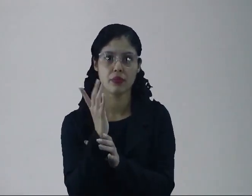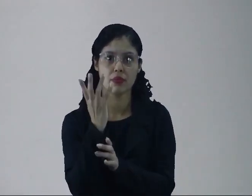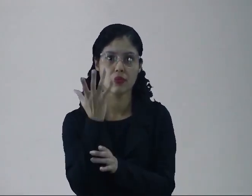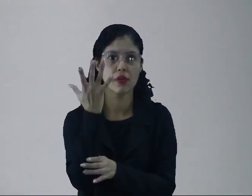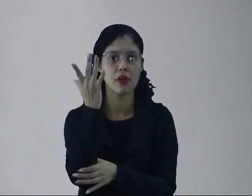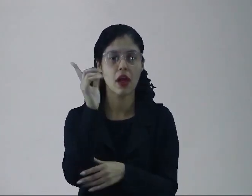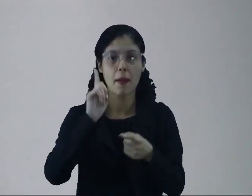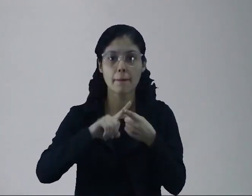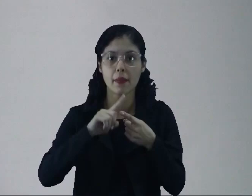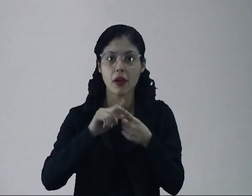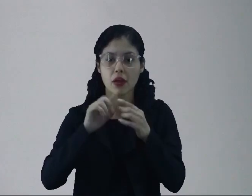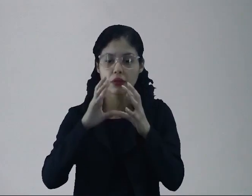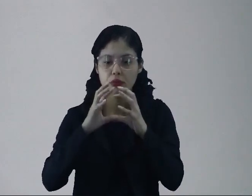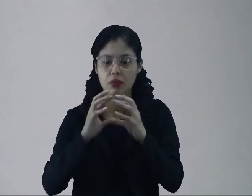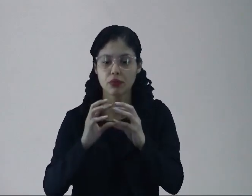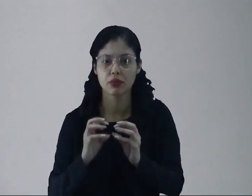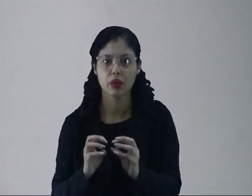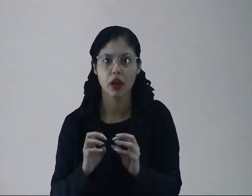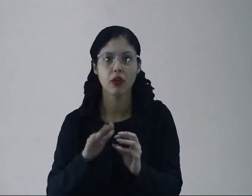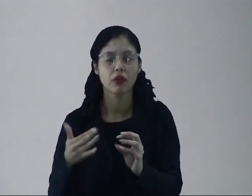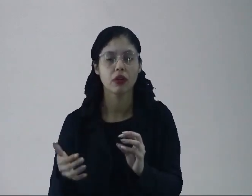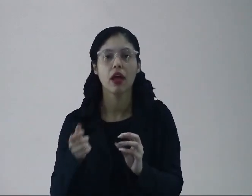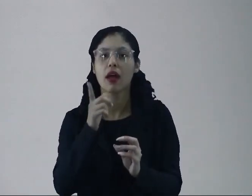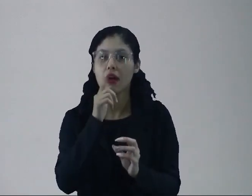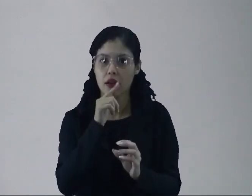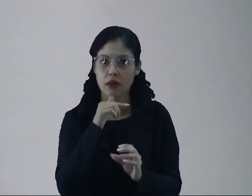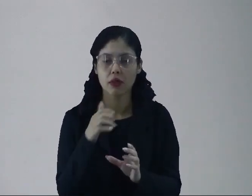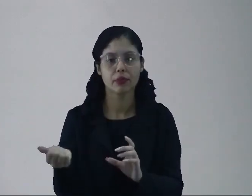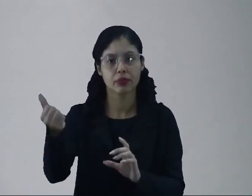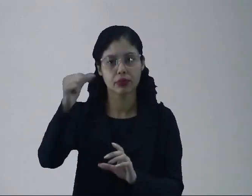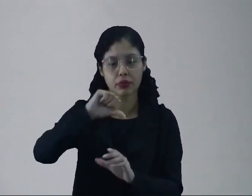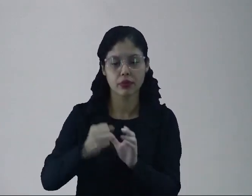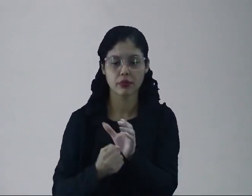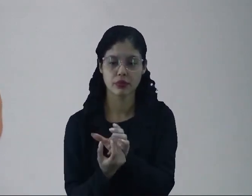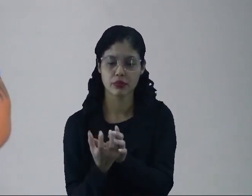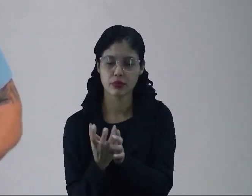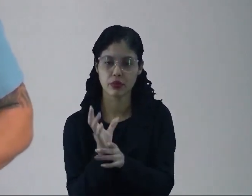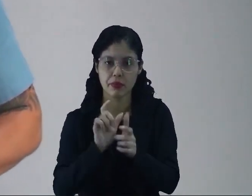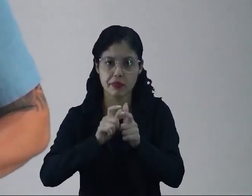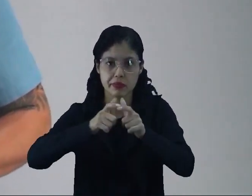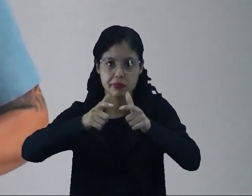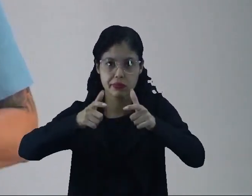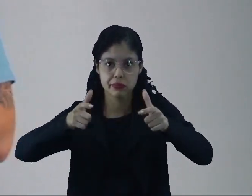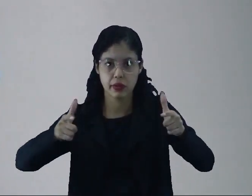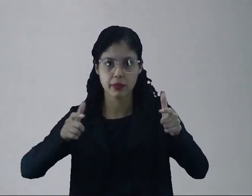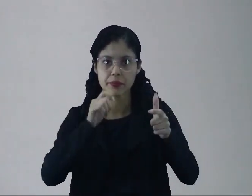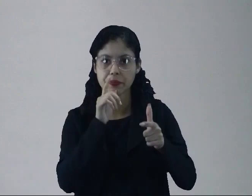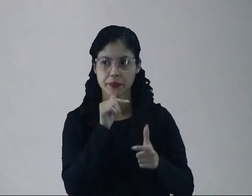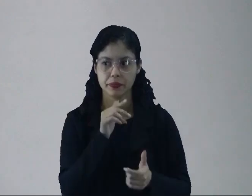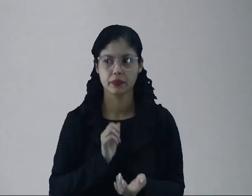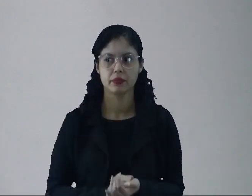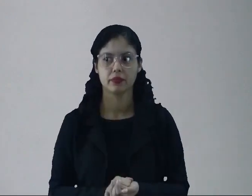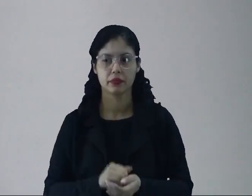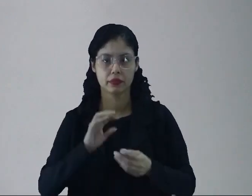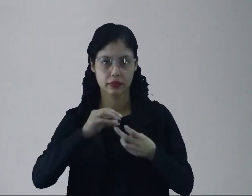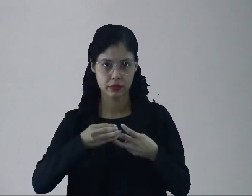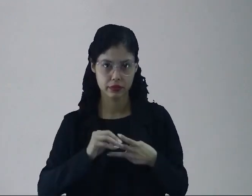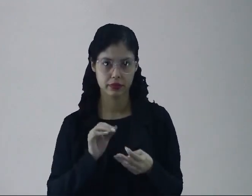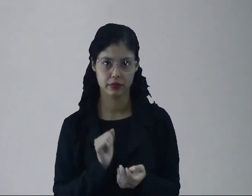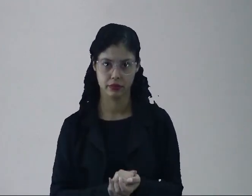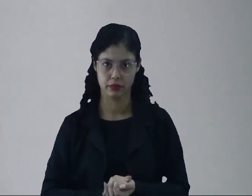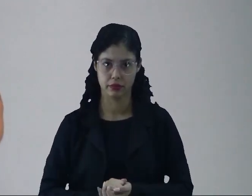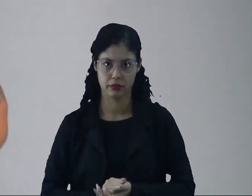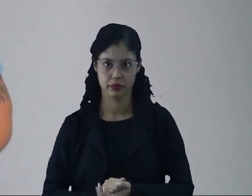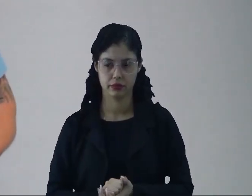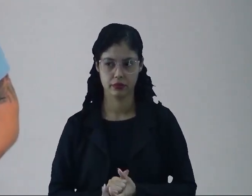porque esse vacúolo fica seco. Quando você rega a planta, ele fica cheio e aí a gente fala até que a célula fica